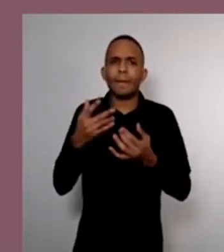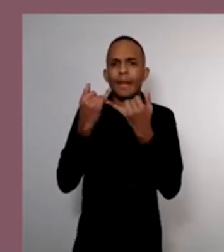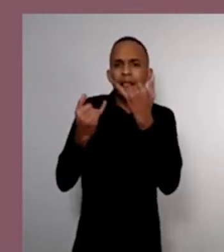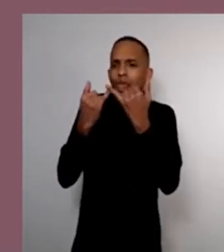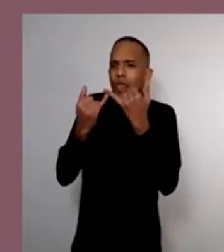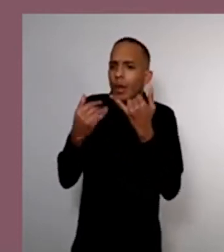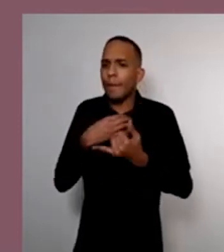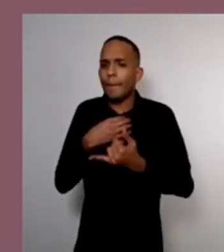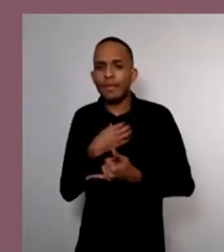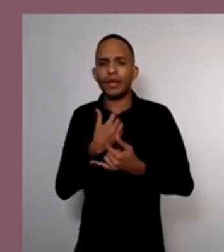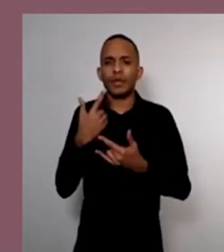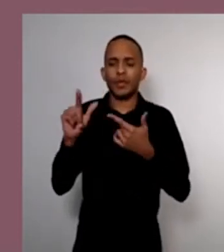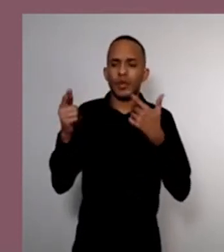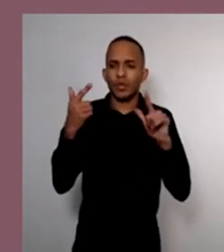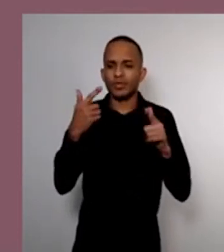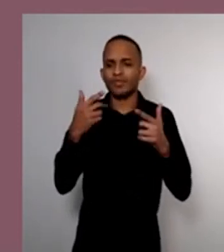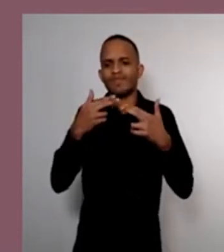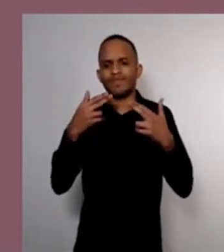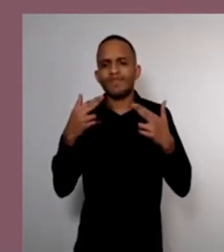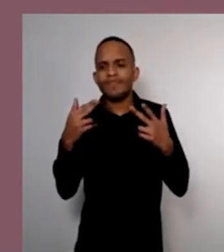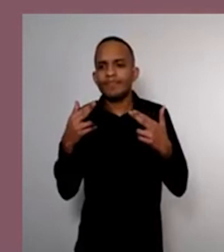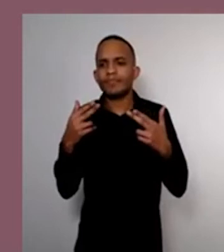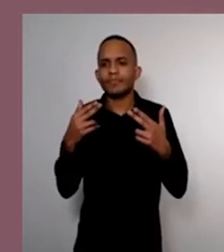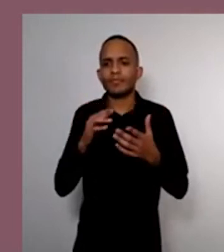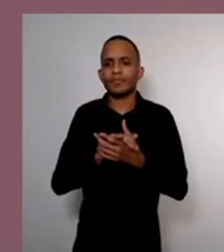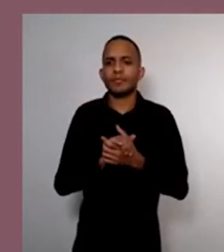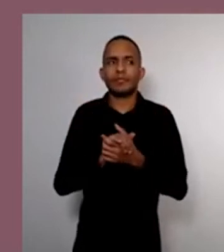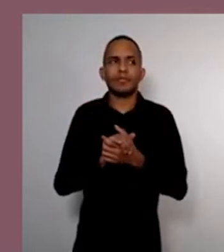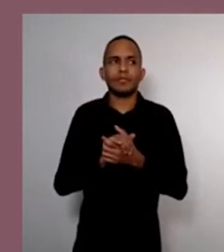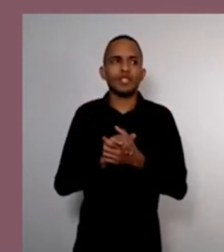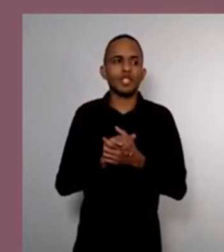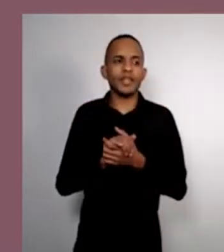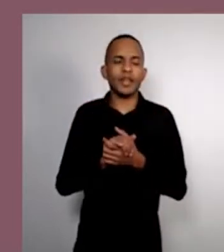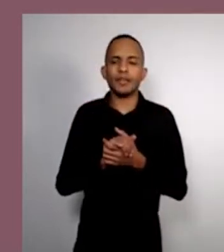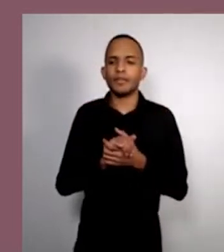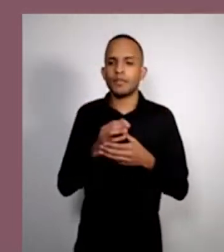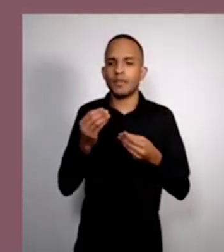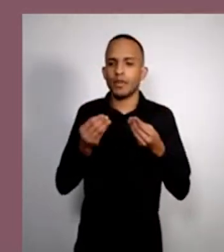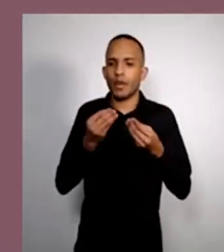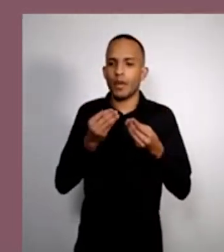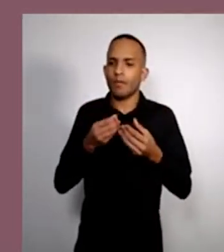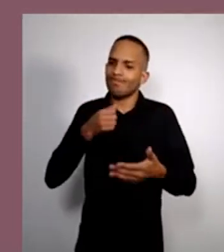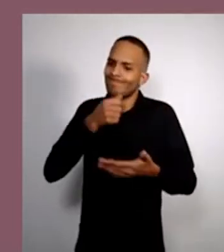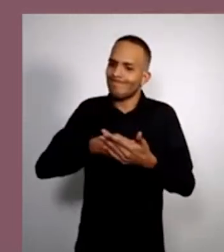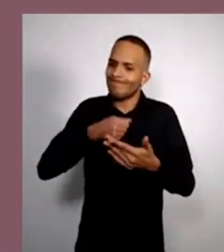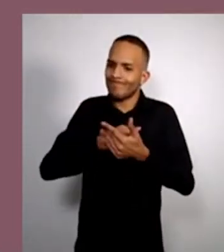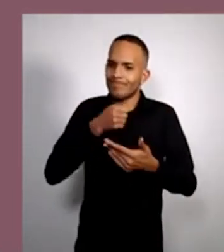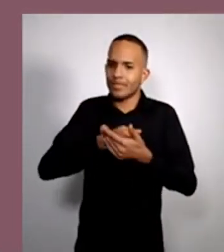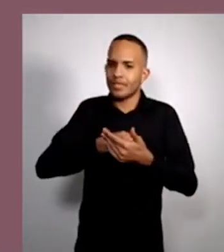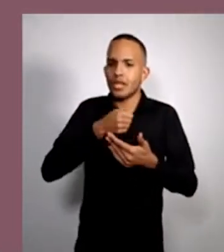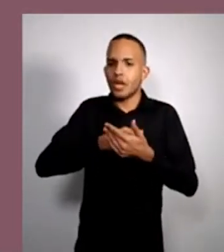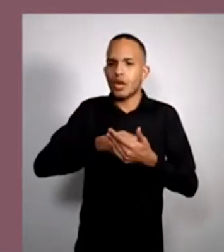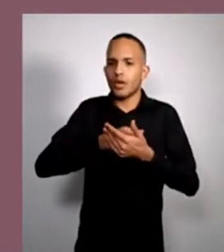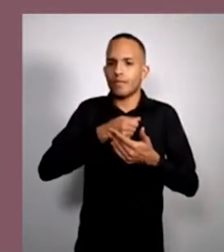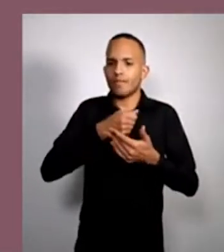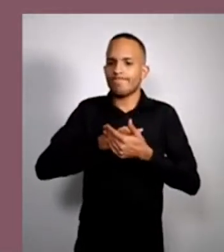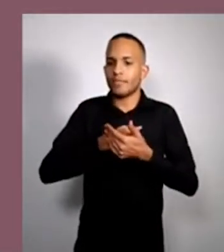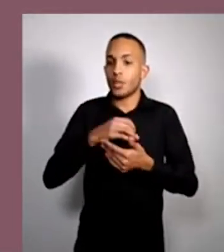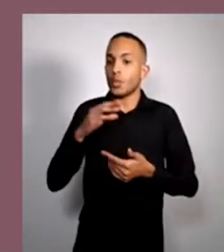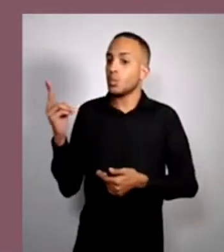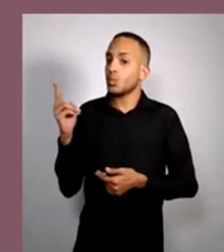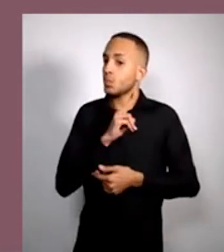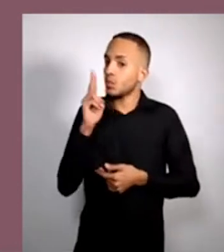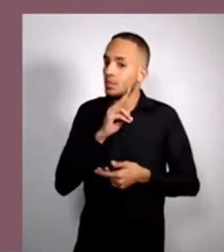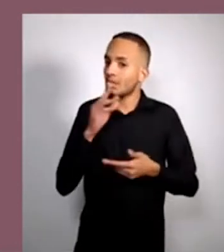que dividem o mesmo pensamento, né? É na luta. Então, acho que é urgente isso também, porque para além